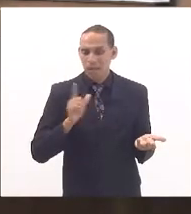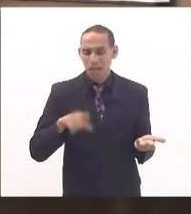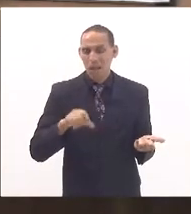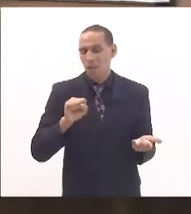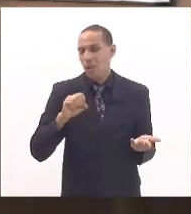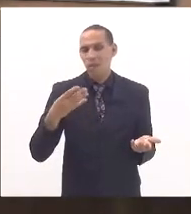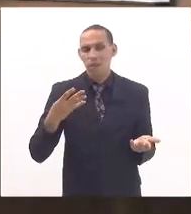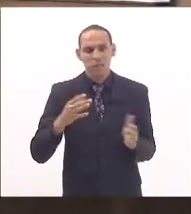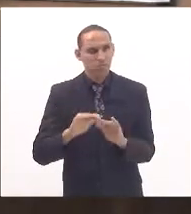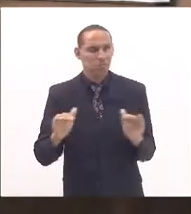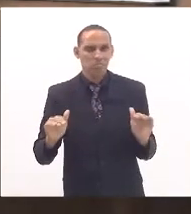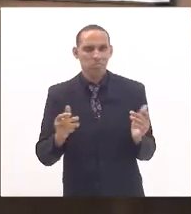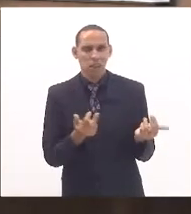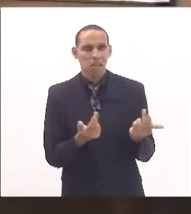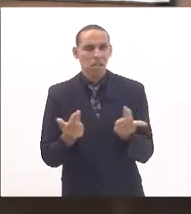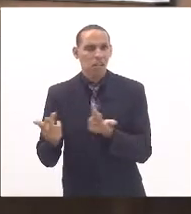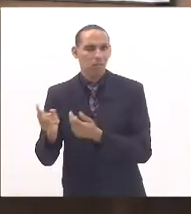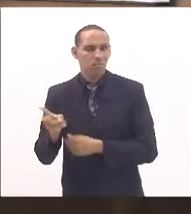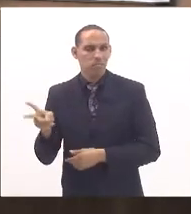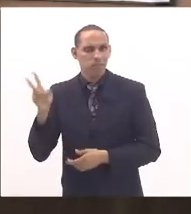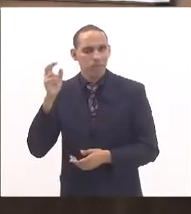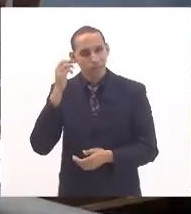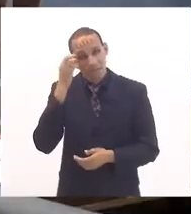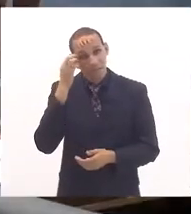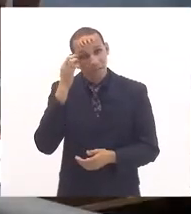84 iguais e sucessivas.